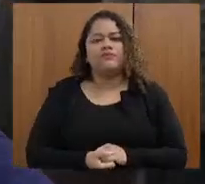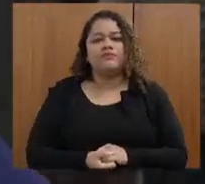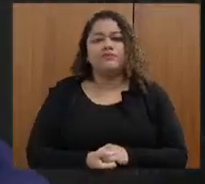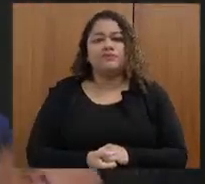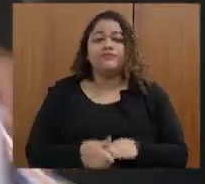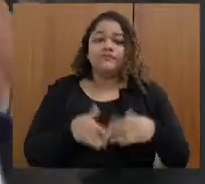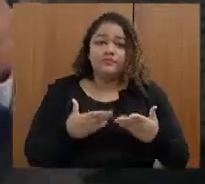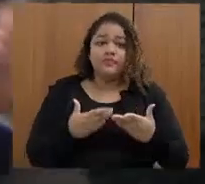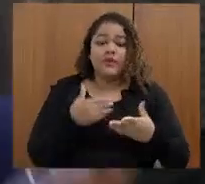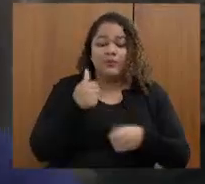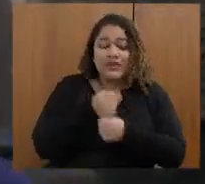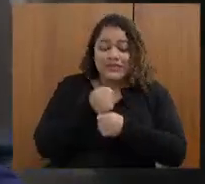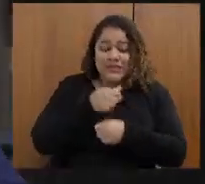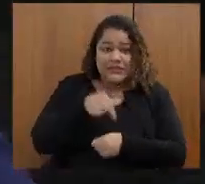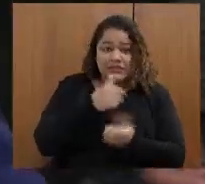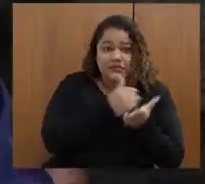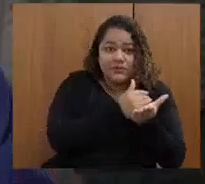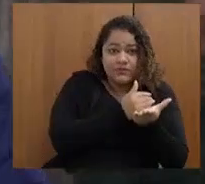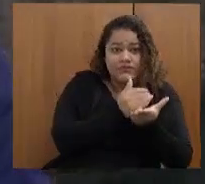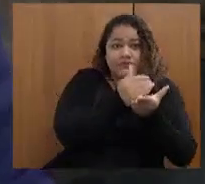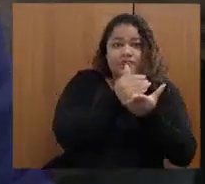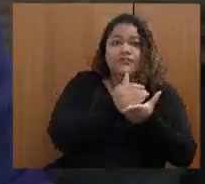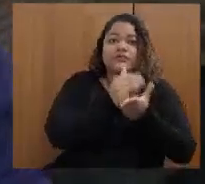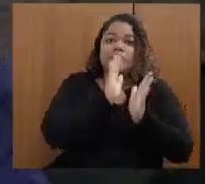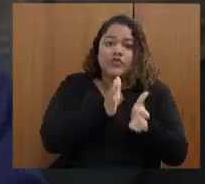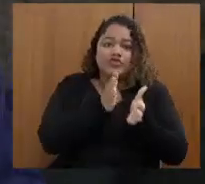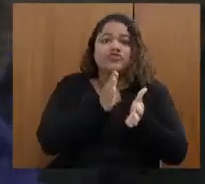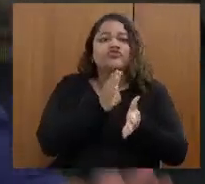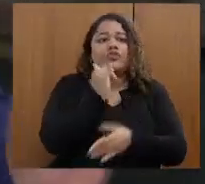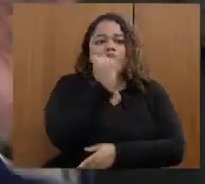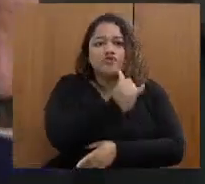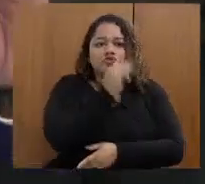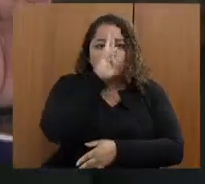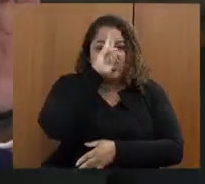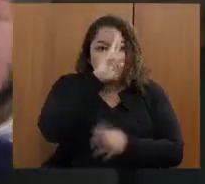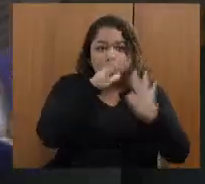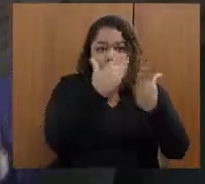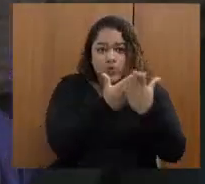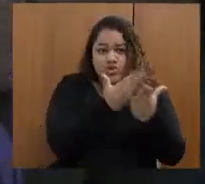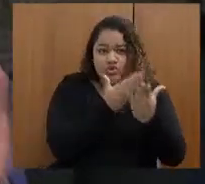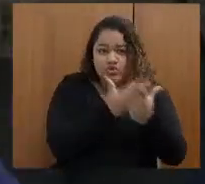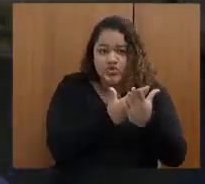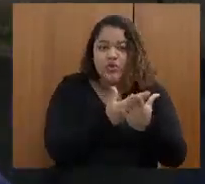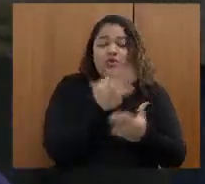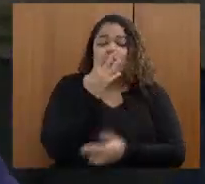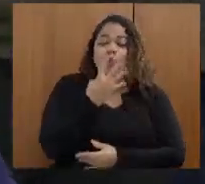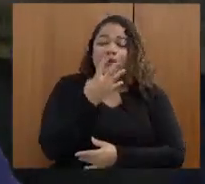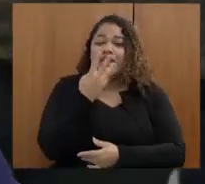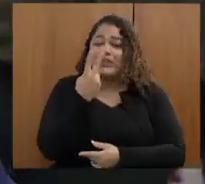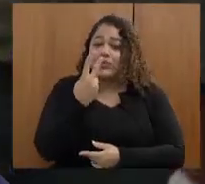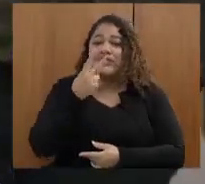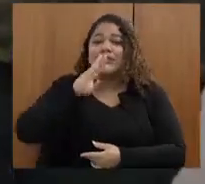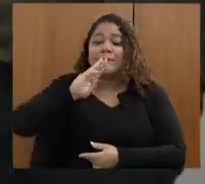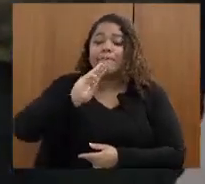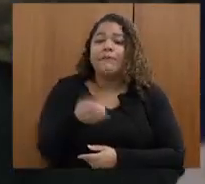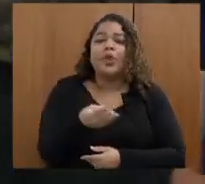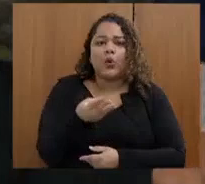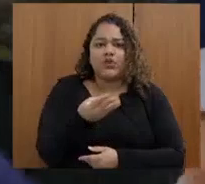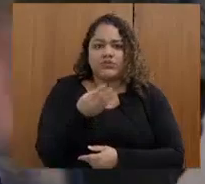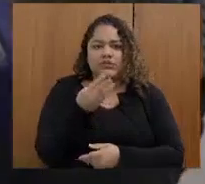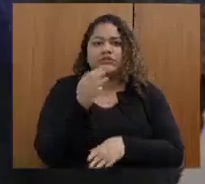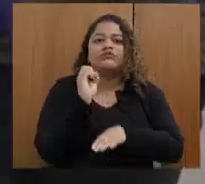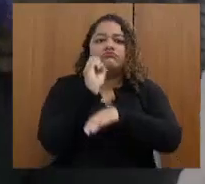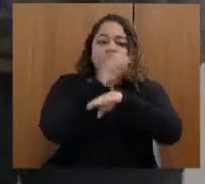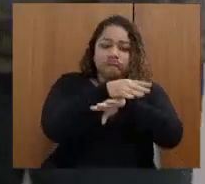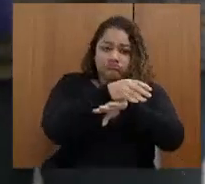no início do ano nós estabelecemos os diretores escolares uma verba específica de 42 milhões Que foi depositada